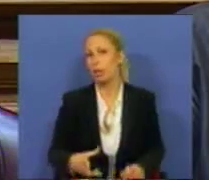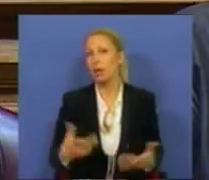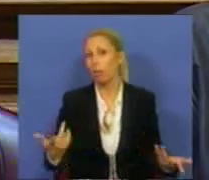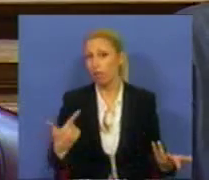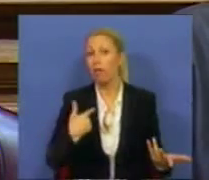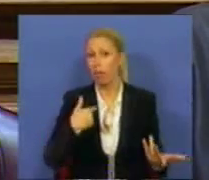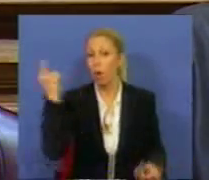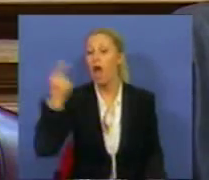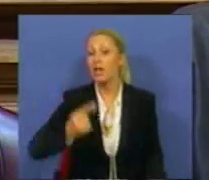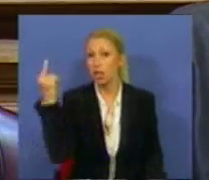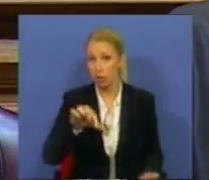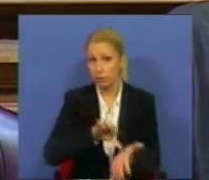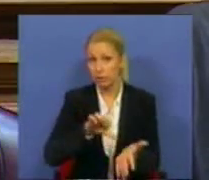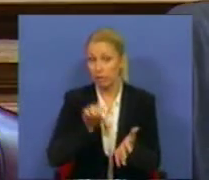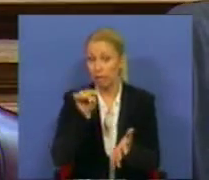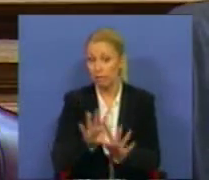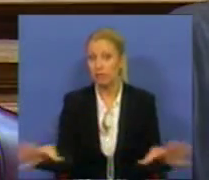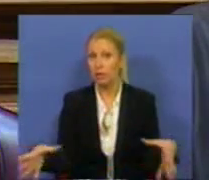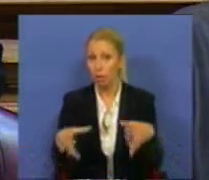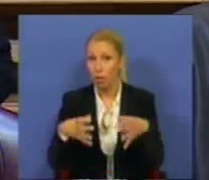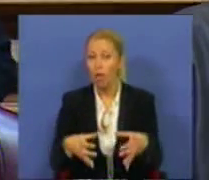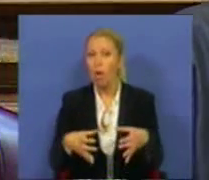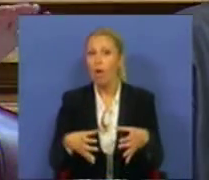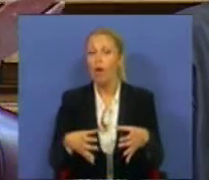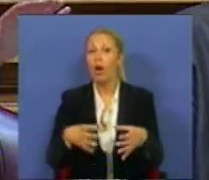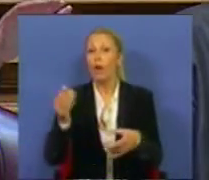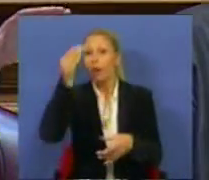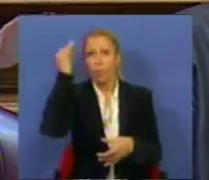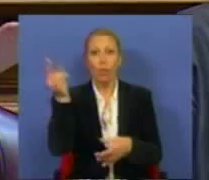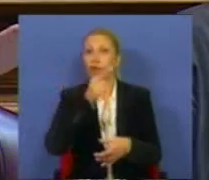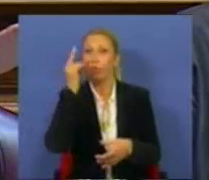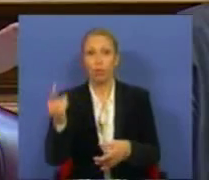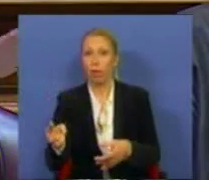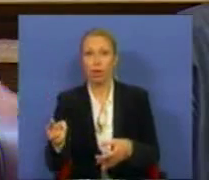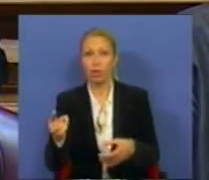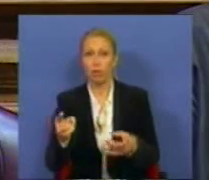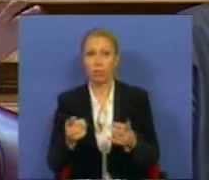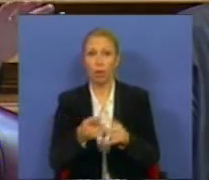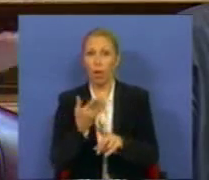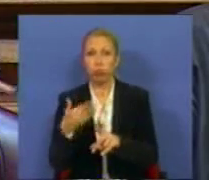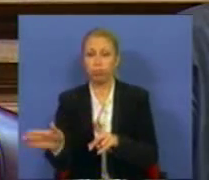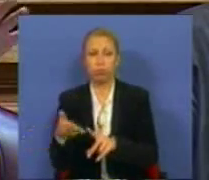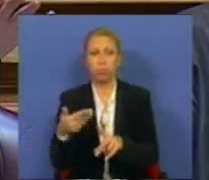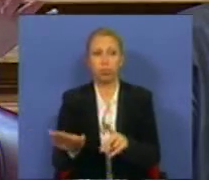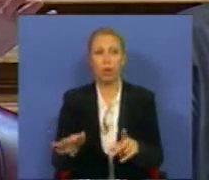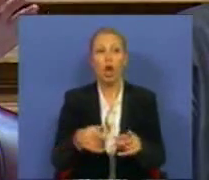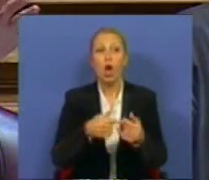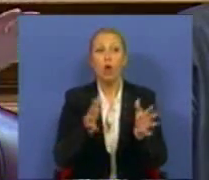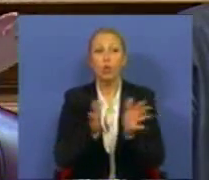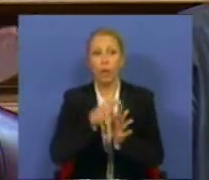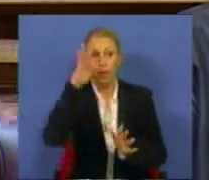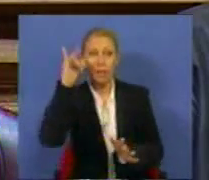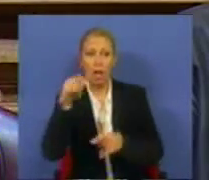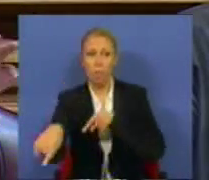reivindicações centrais deste movimento de professores, que atravessou todas as ideologias políticas, todas as idades e todos os escalões